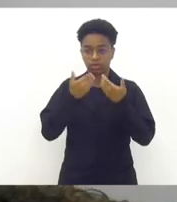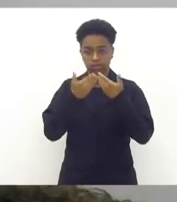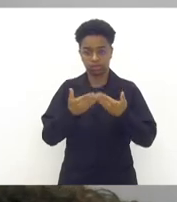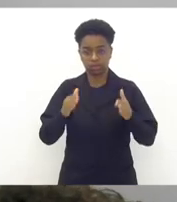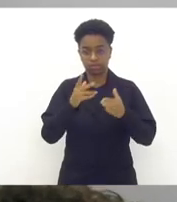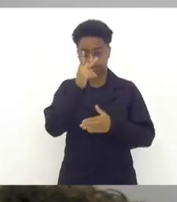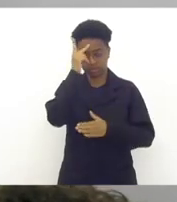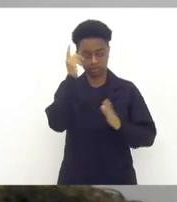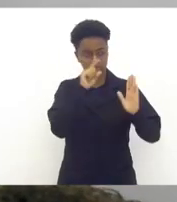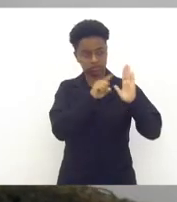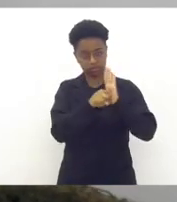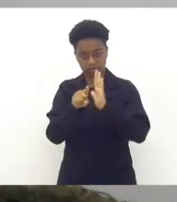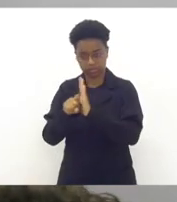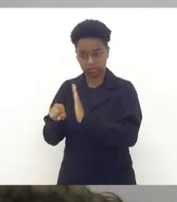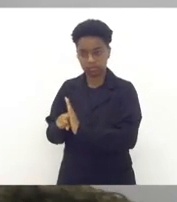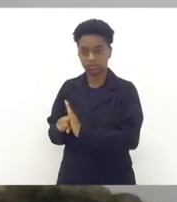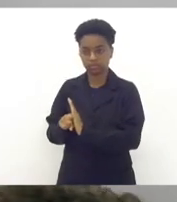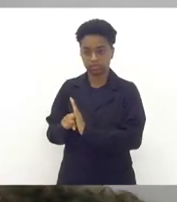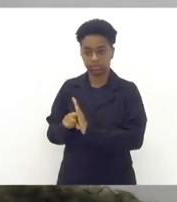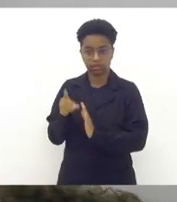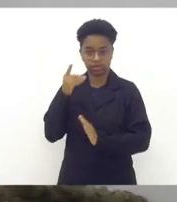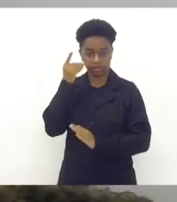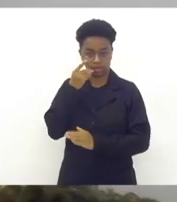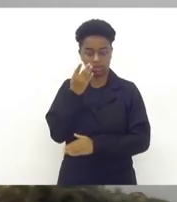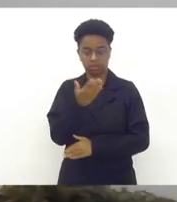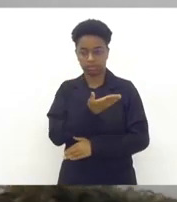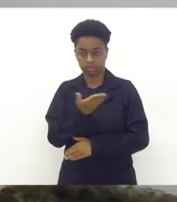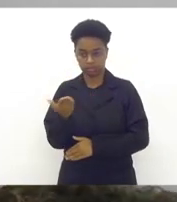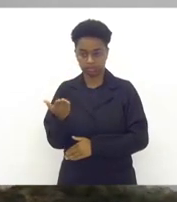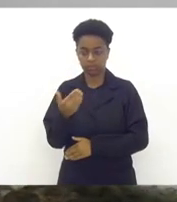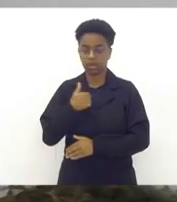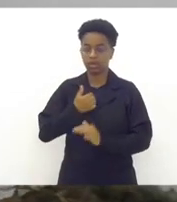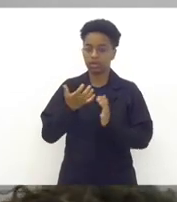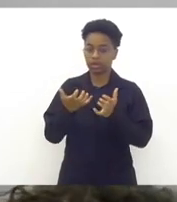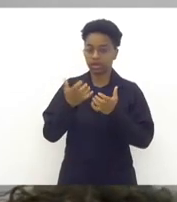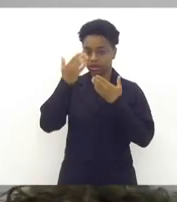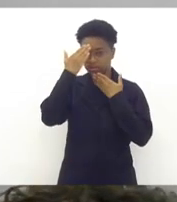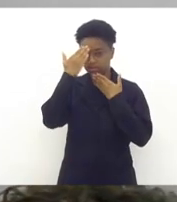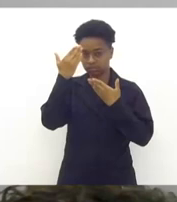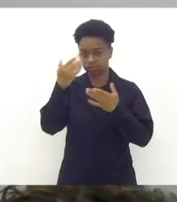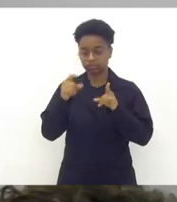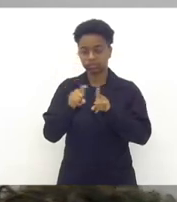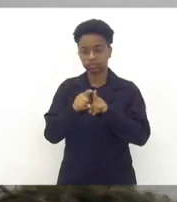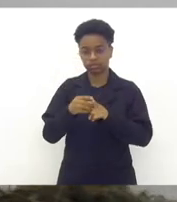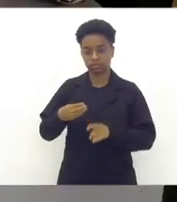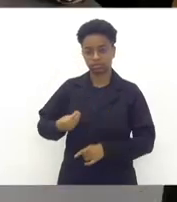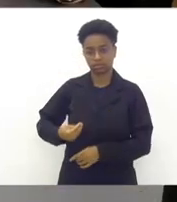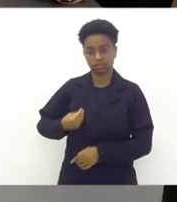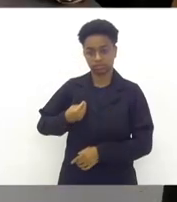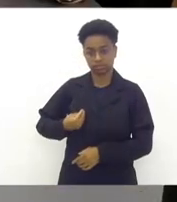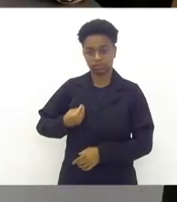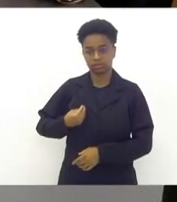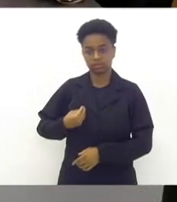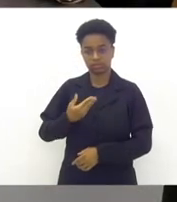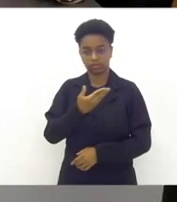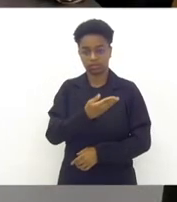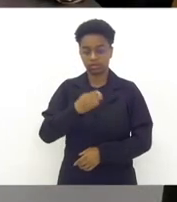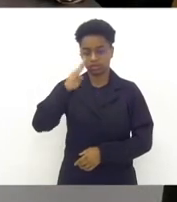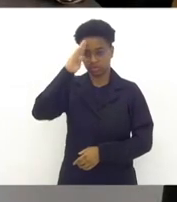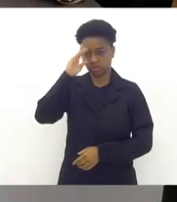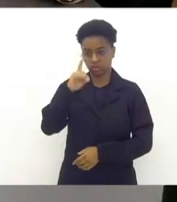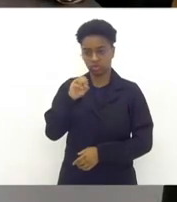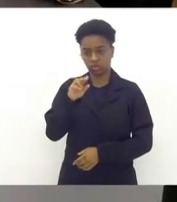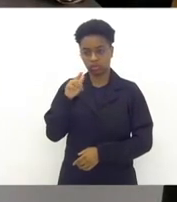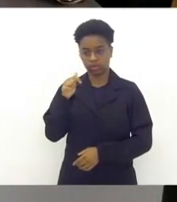perguntas das nossas deputadas. Quero agradecer aqui já a presença do soldado Douglas